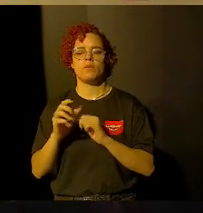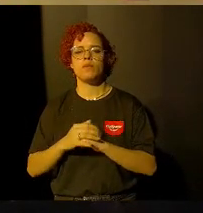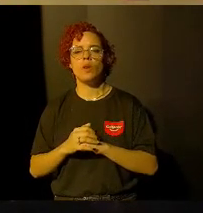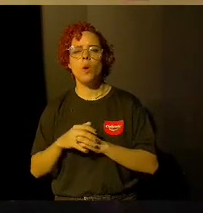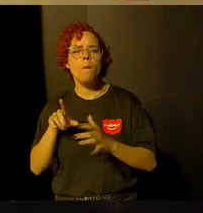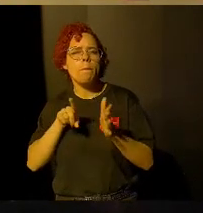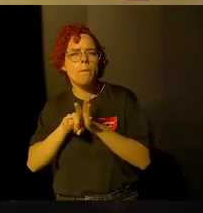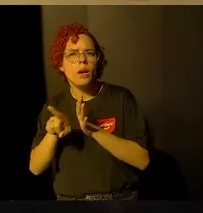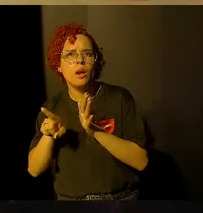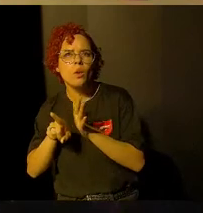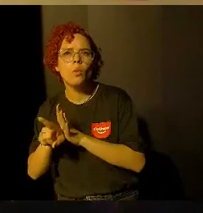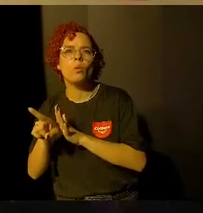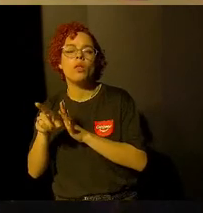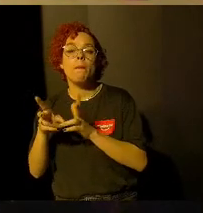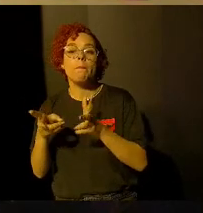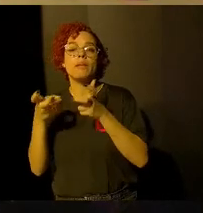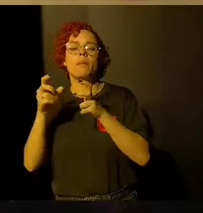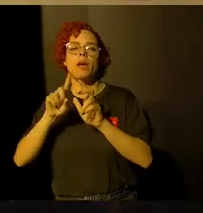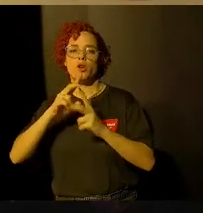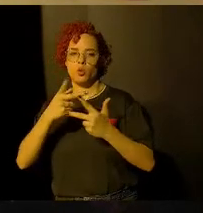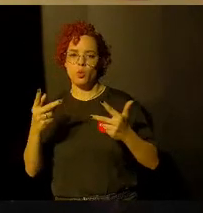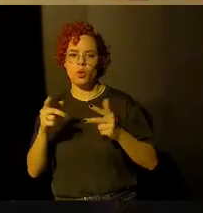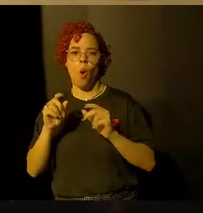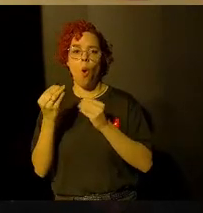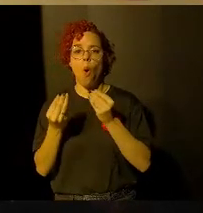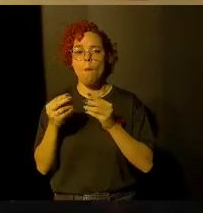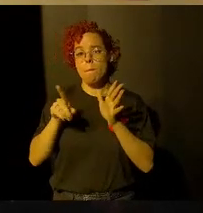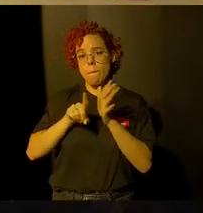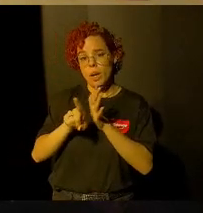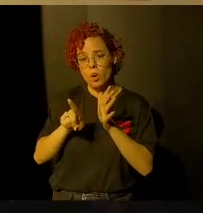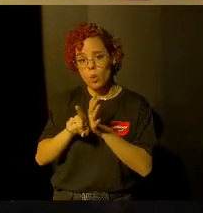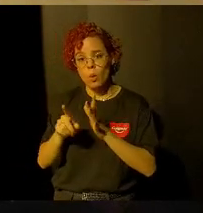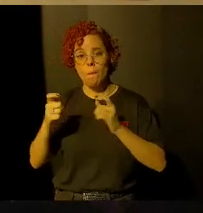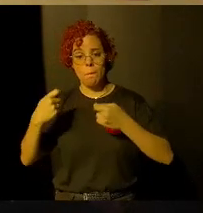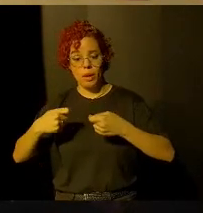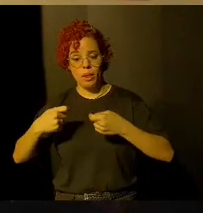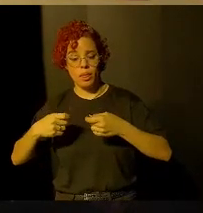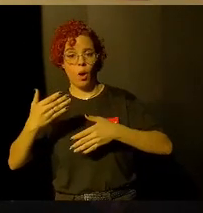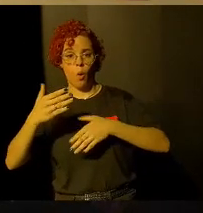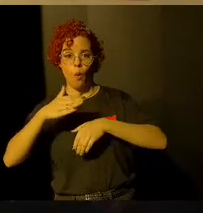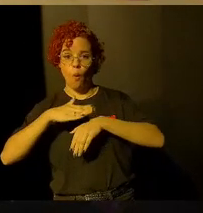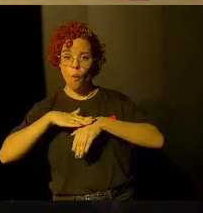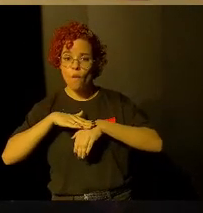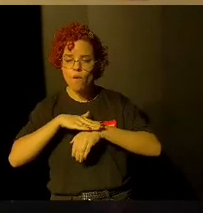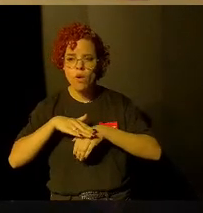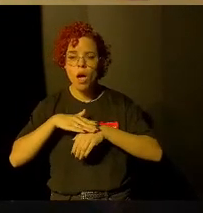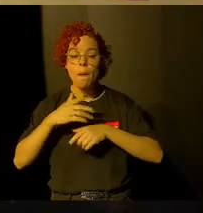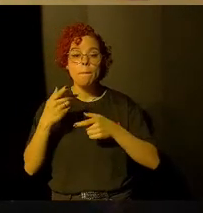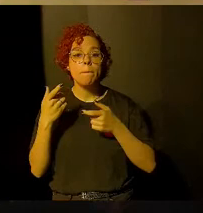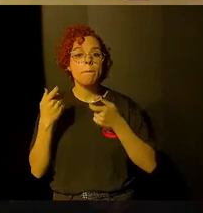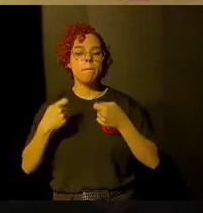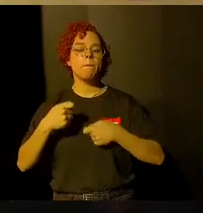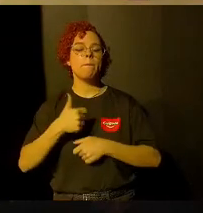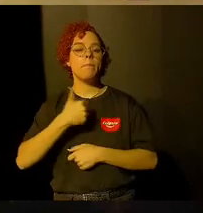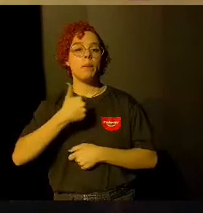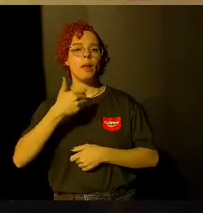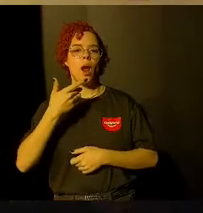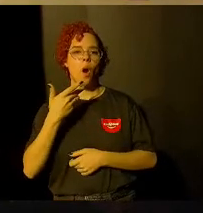questionamento ou como necessidade de conversa então primeira coisa que eu recomendo é atenção